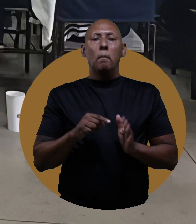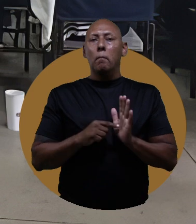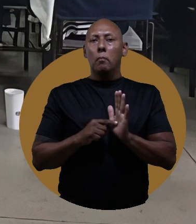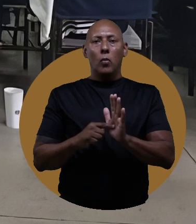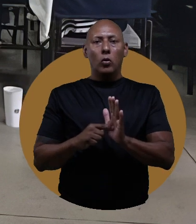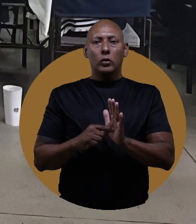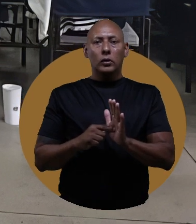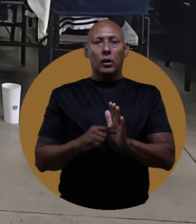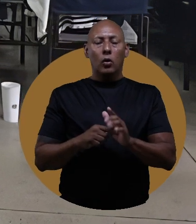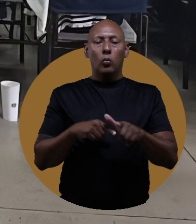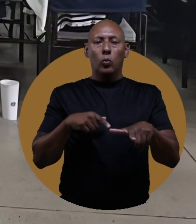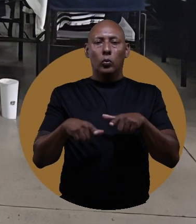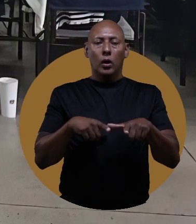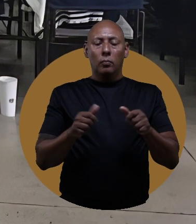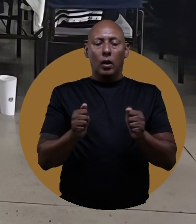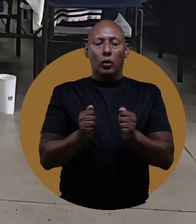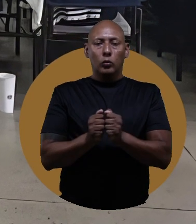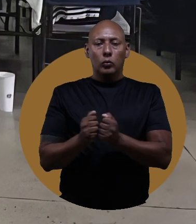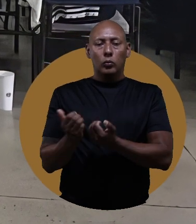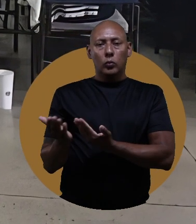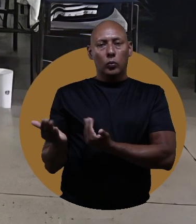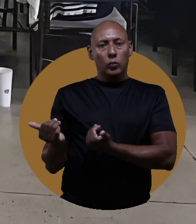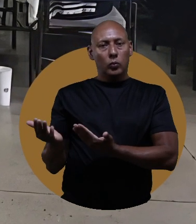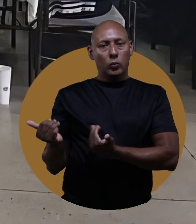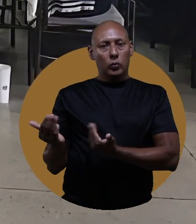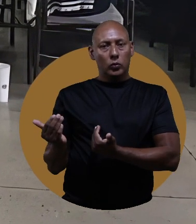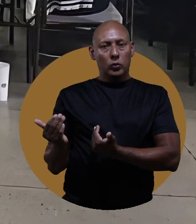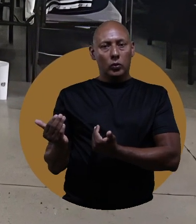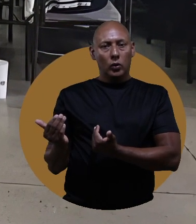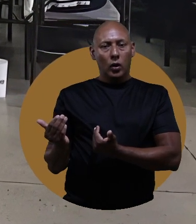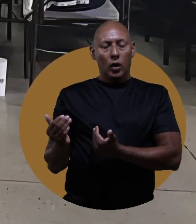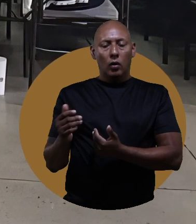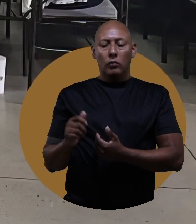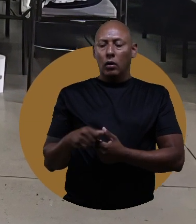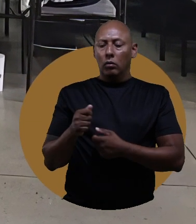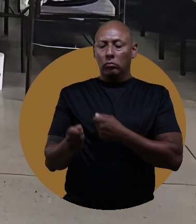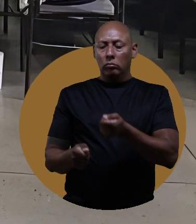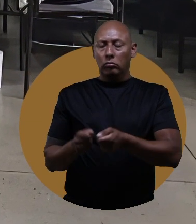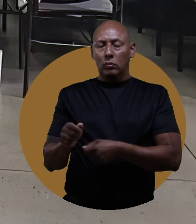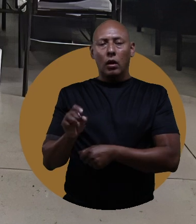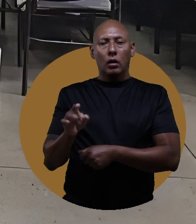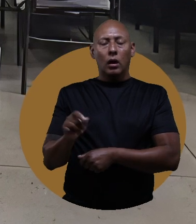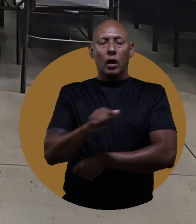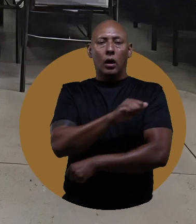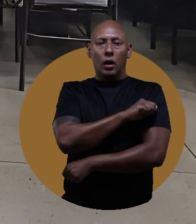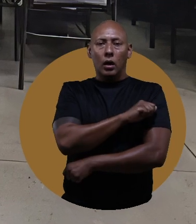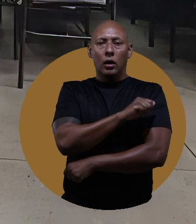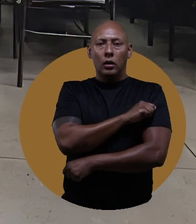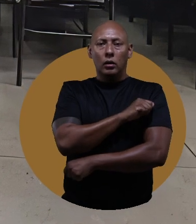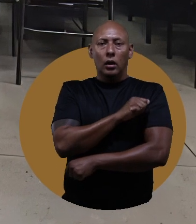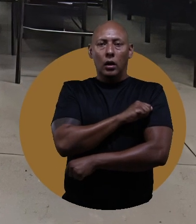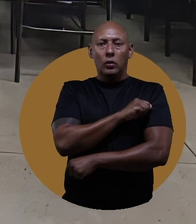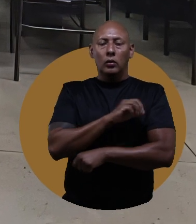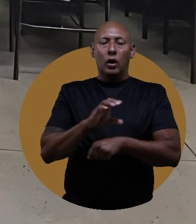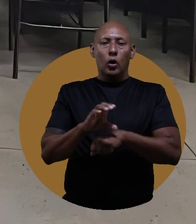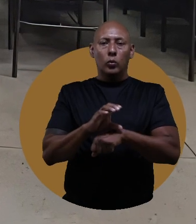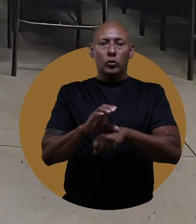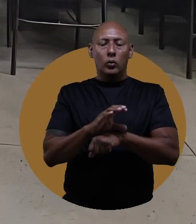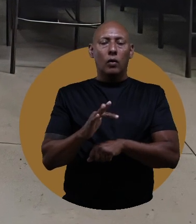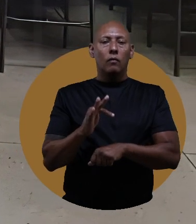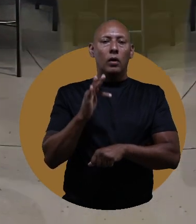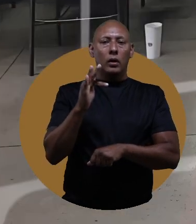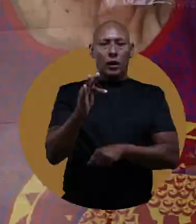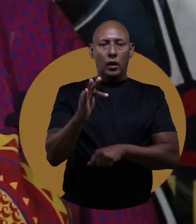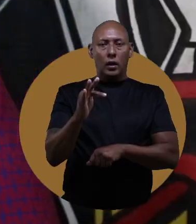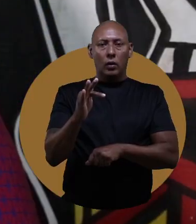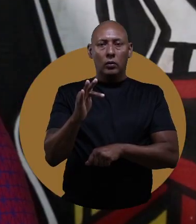nós fazermos um trabalho junto à juventude, inclusive colocando na mão de cada jovem a Constituição